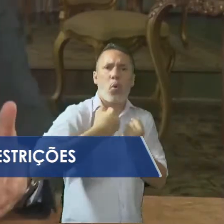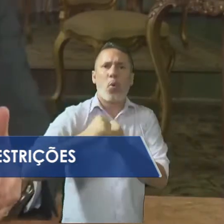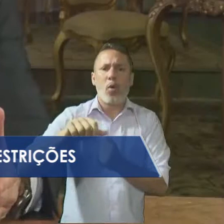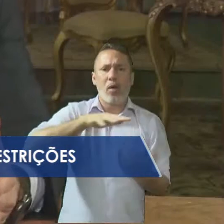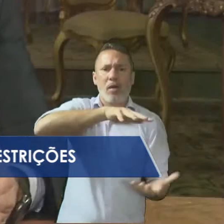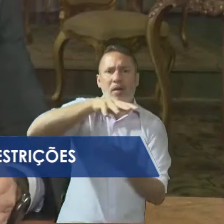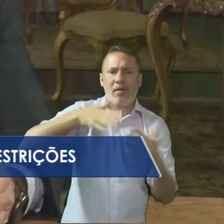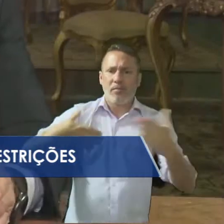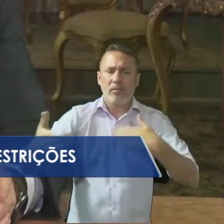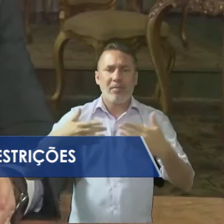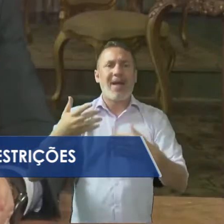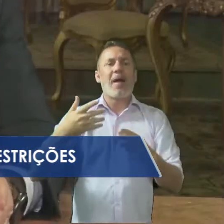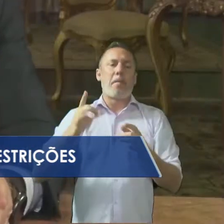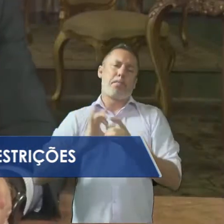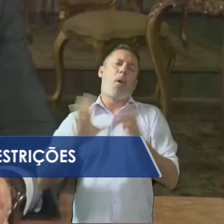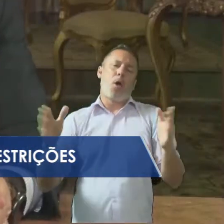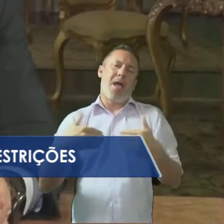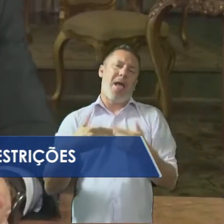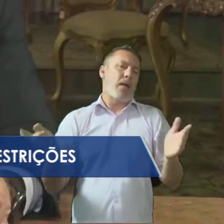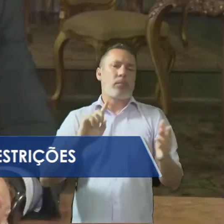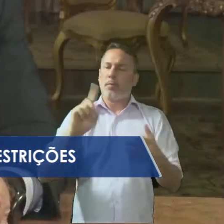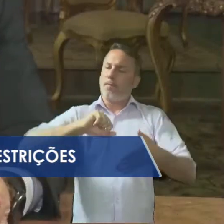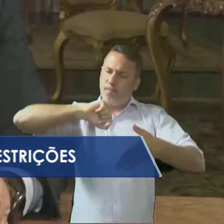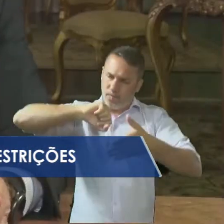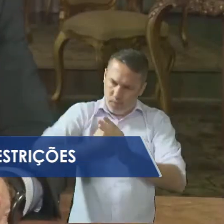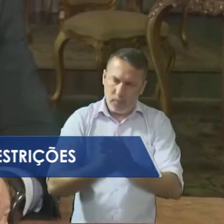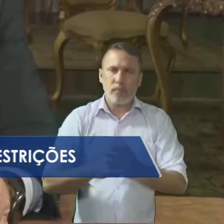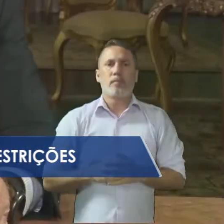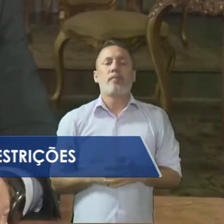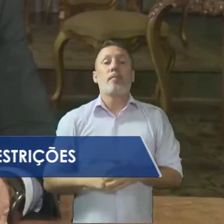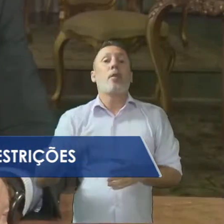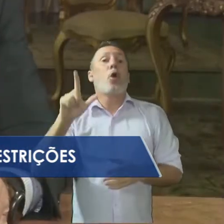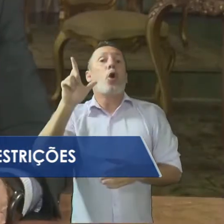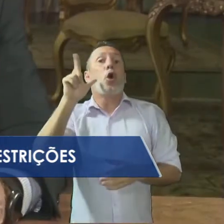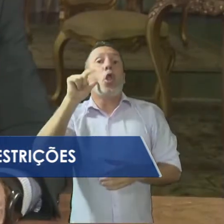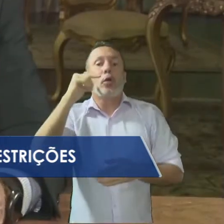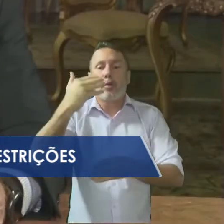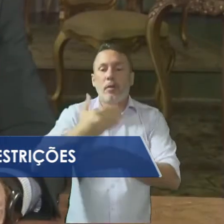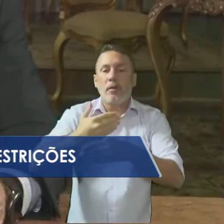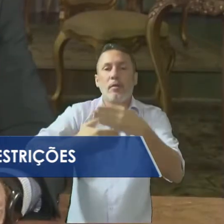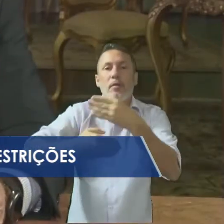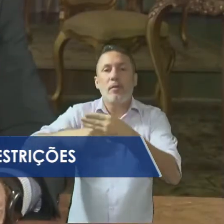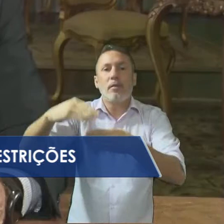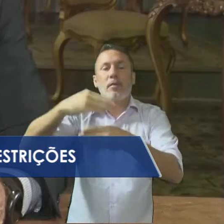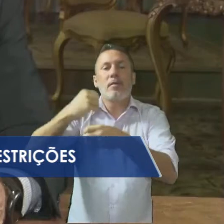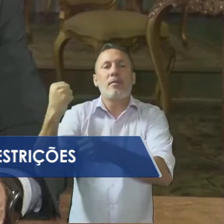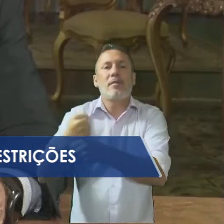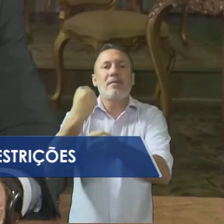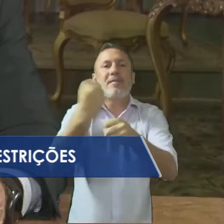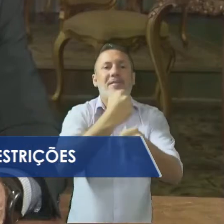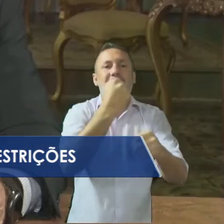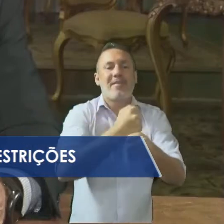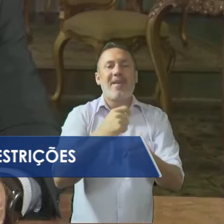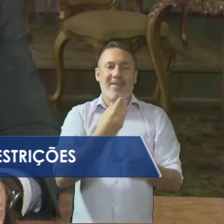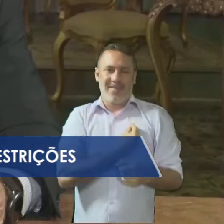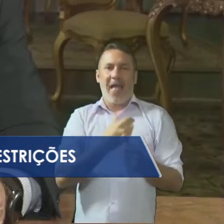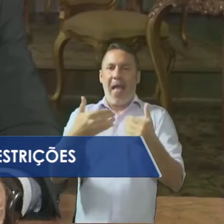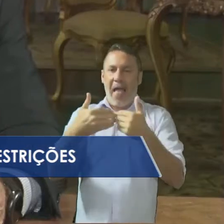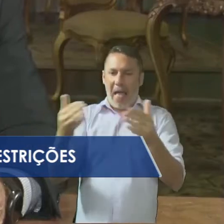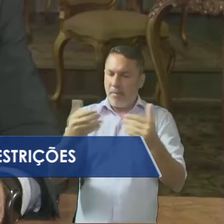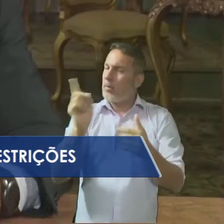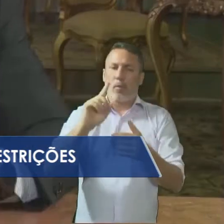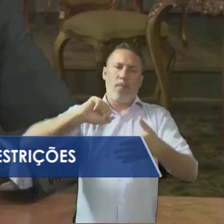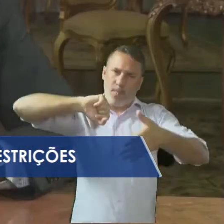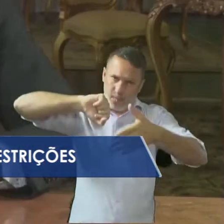para a próxima semana de domingo a domingo loja de material de construção também não serão não será considerada